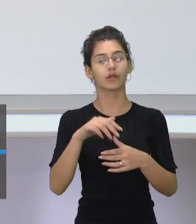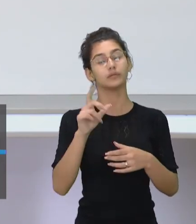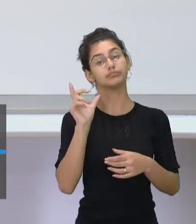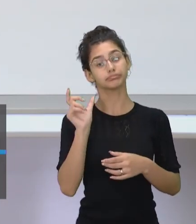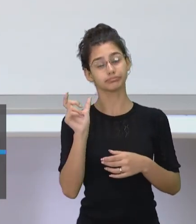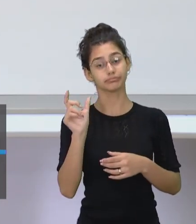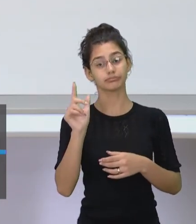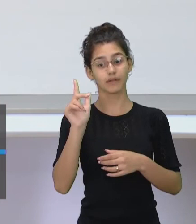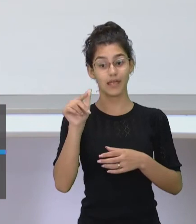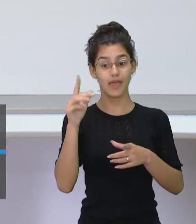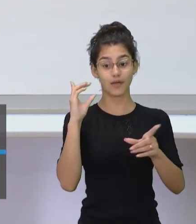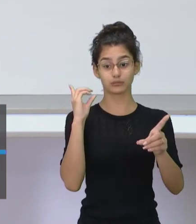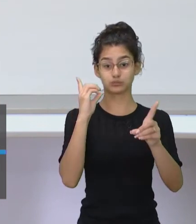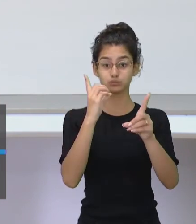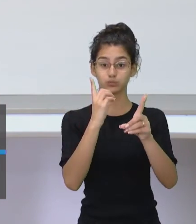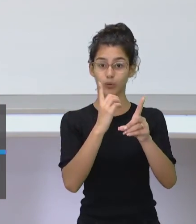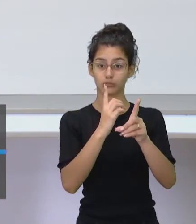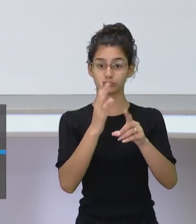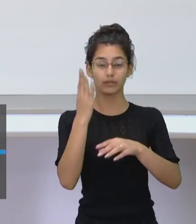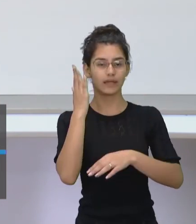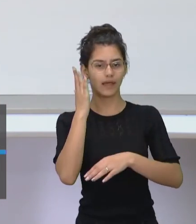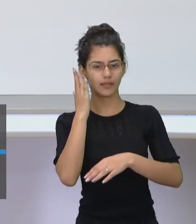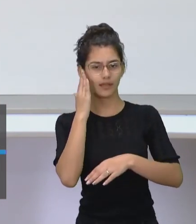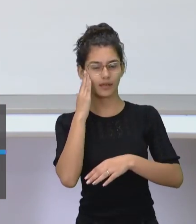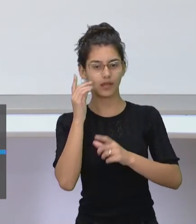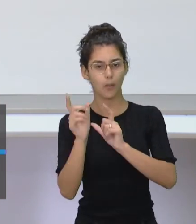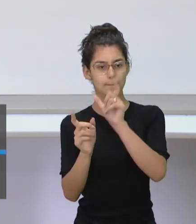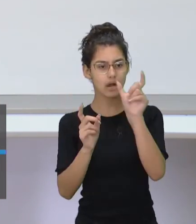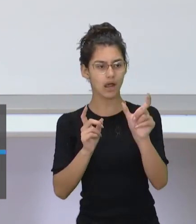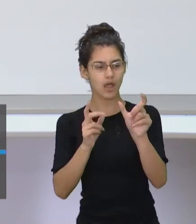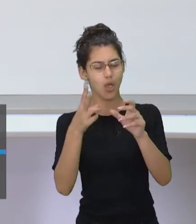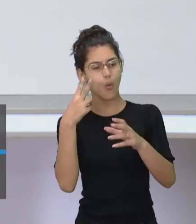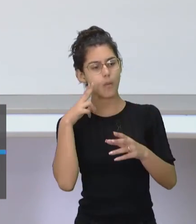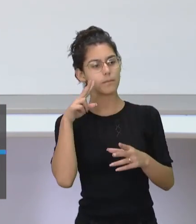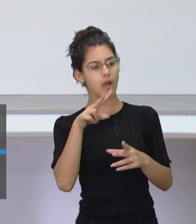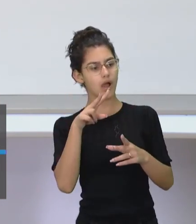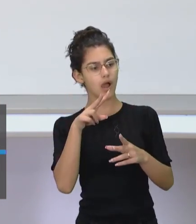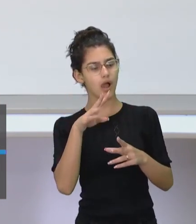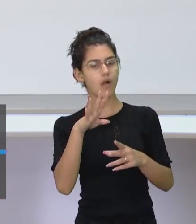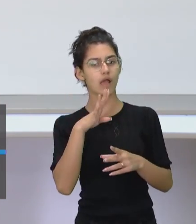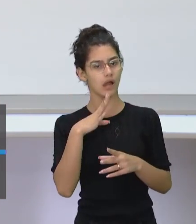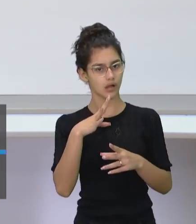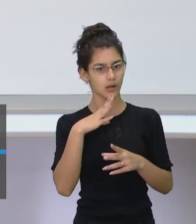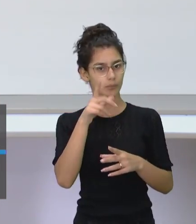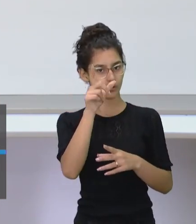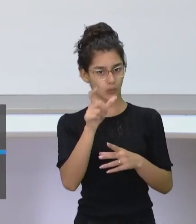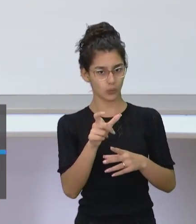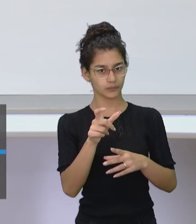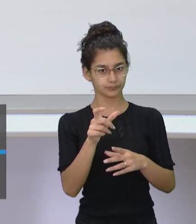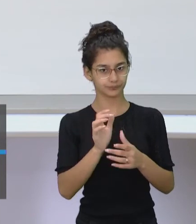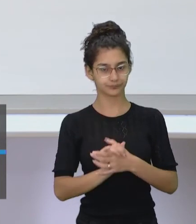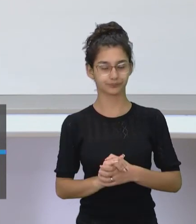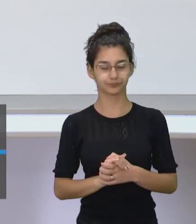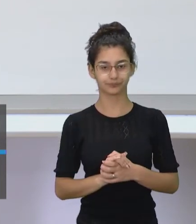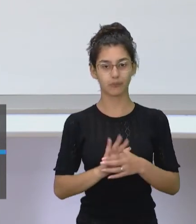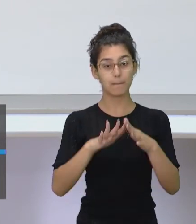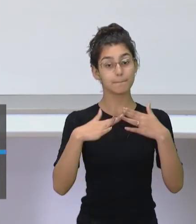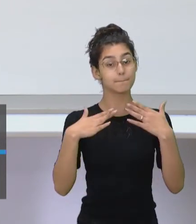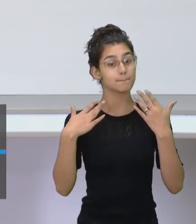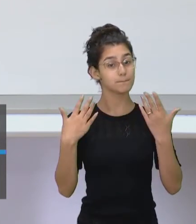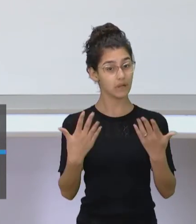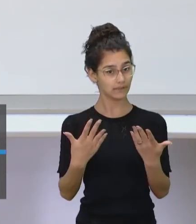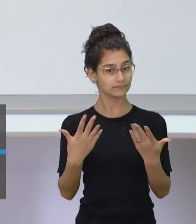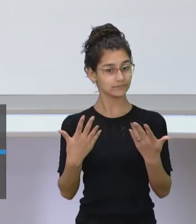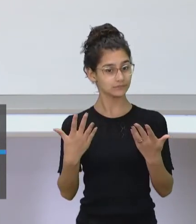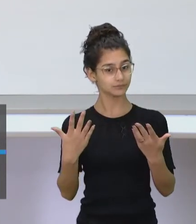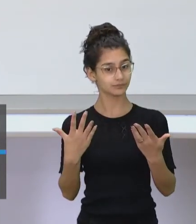alteridade é reconhecer o outro. Então, eu reconheço o outro, certo? Mas nem sempre